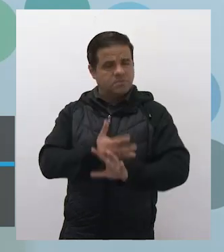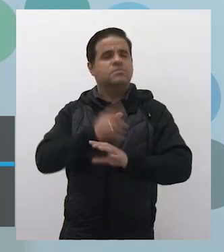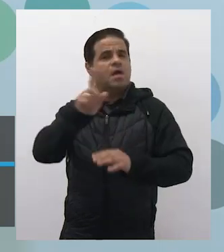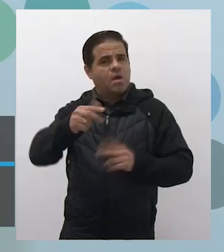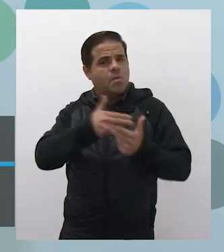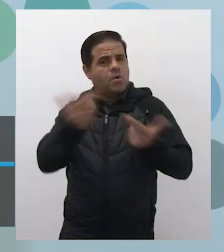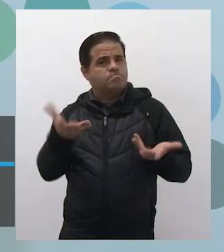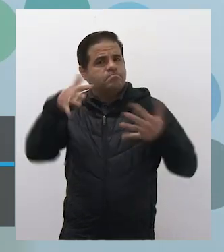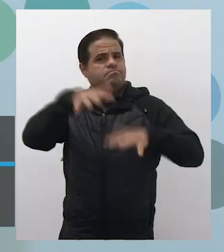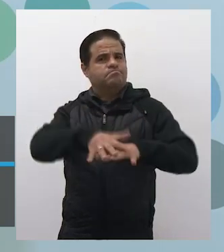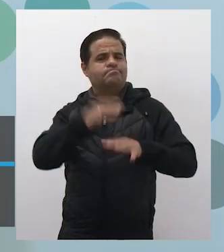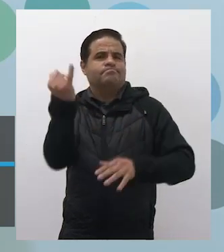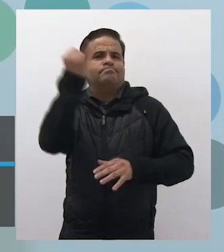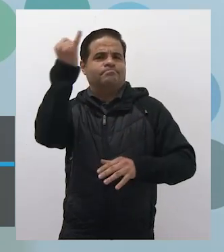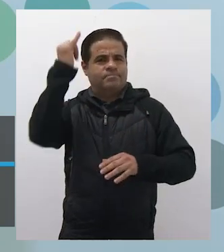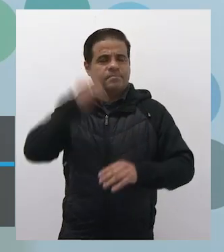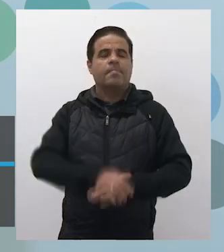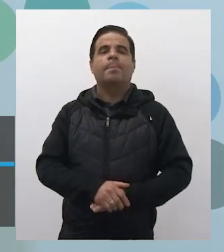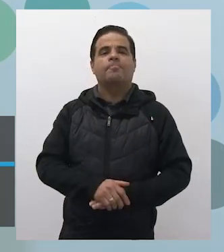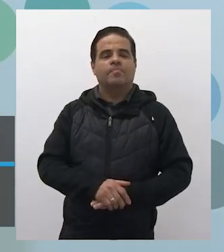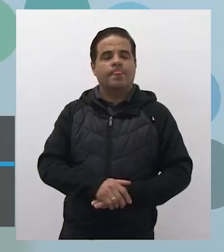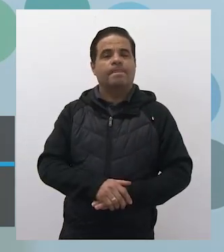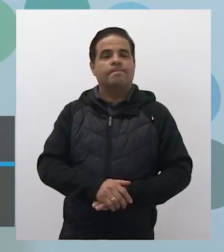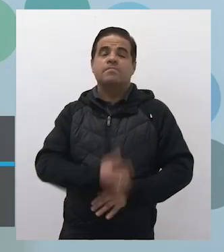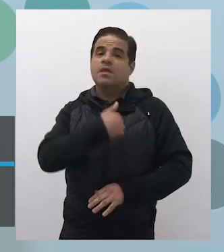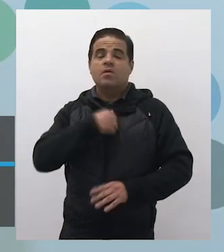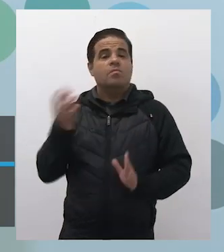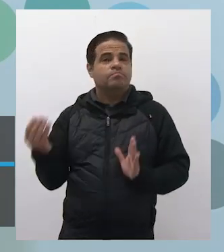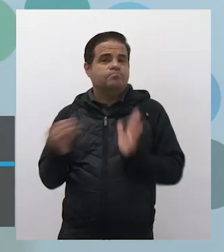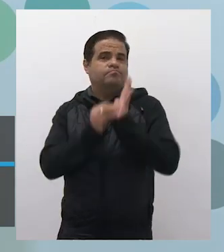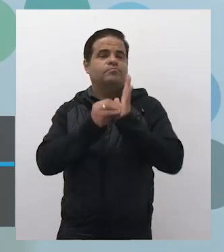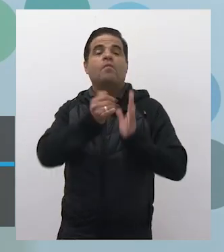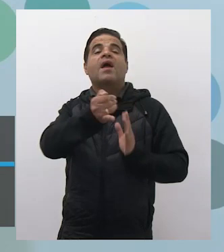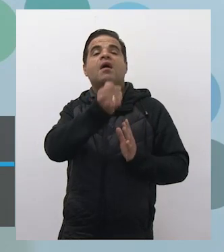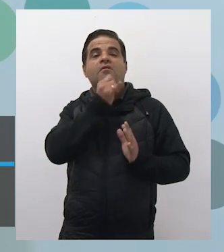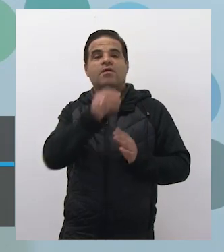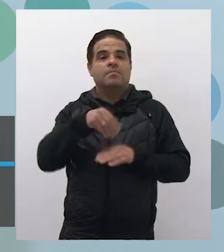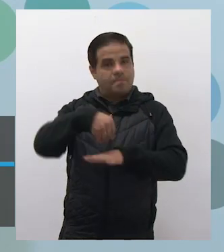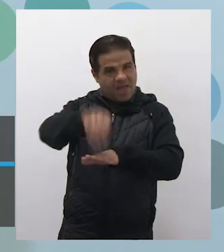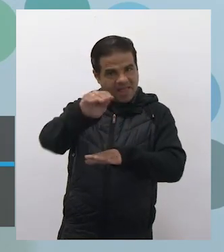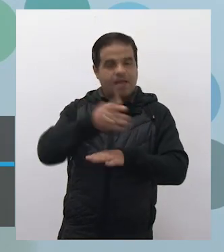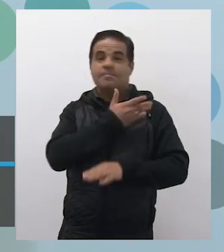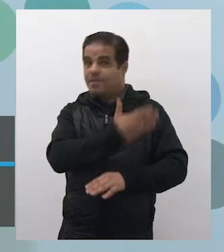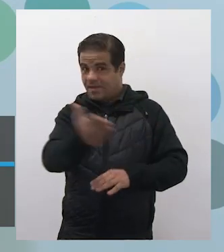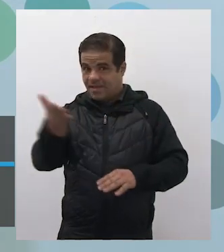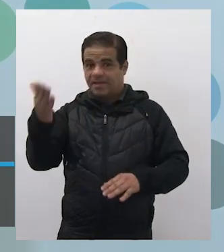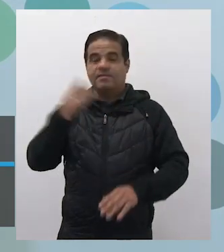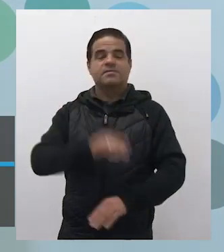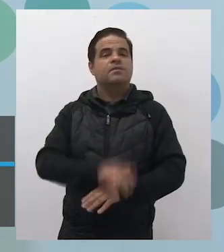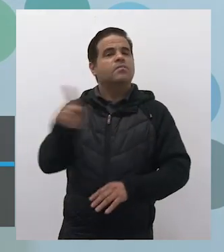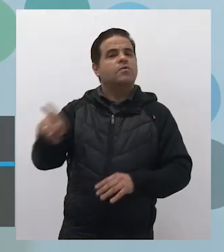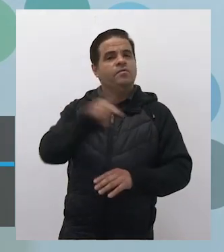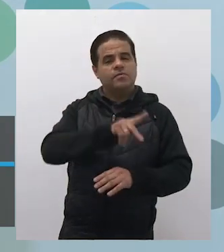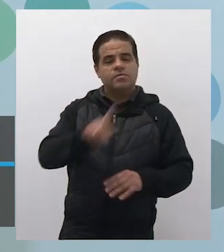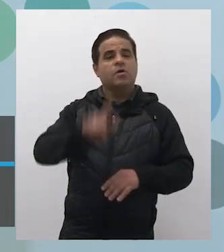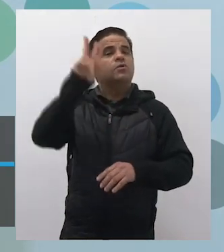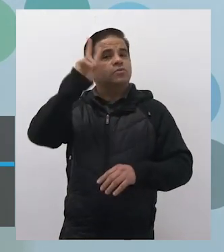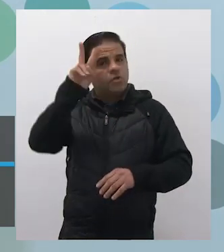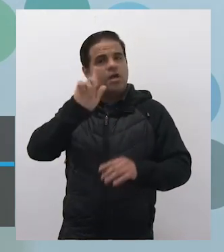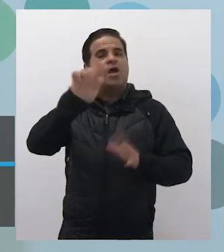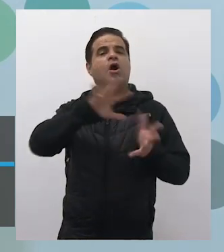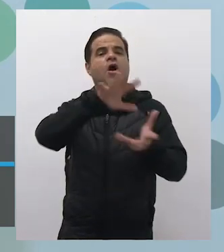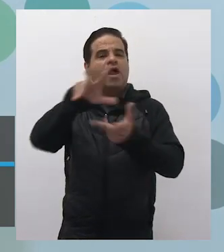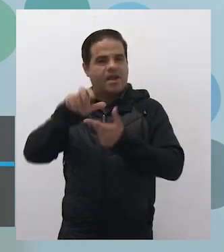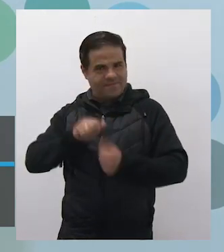bem integrada, né? Então, eu até marquei aqui um exemplo para dar para eles, Rosa. Professores de história e